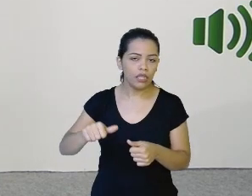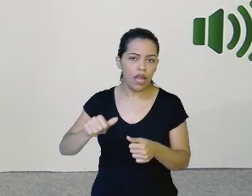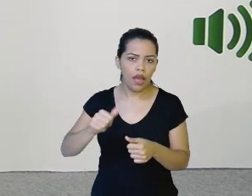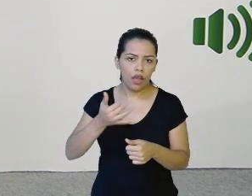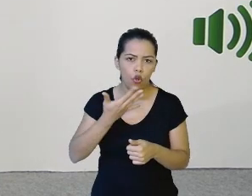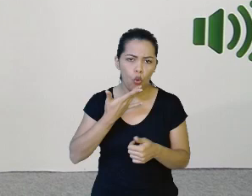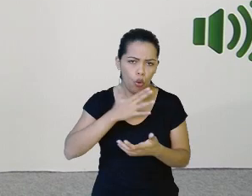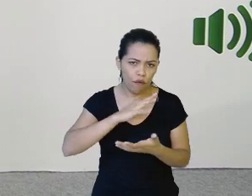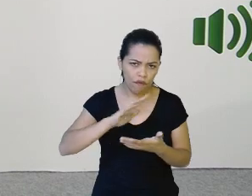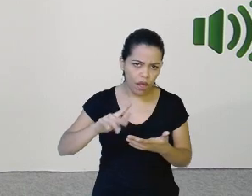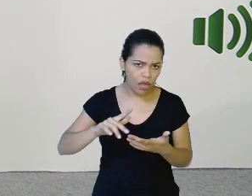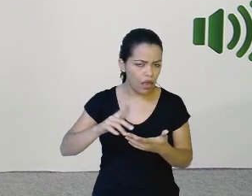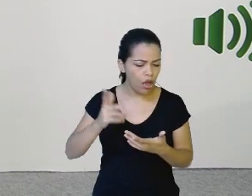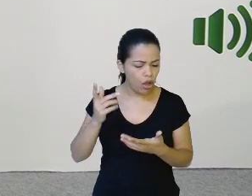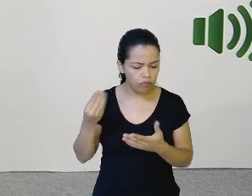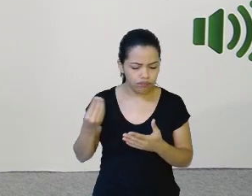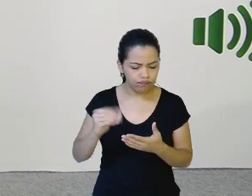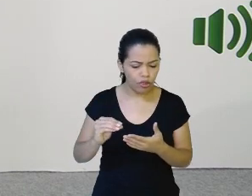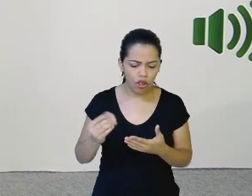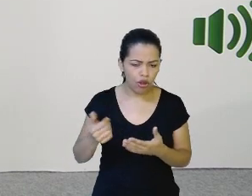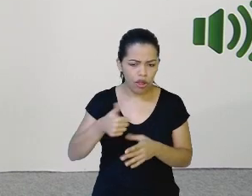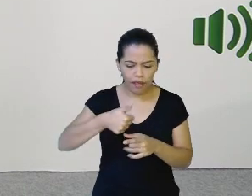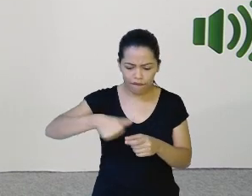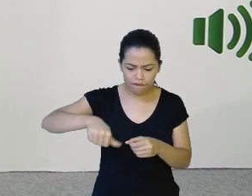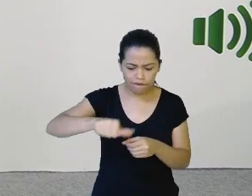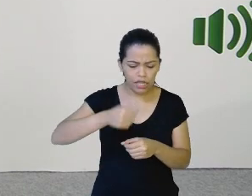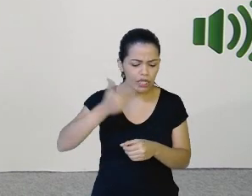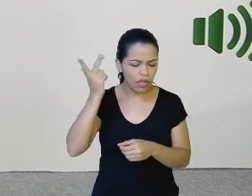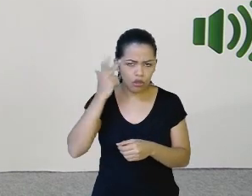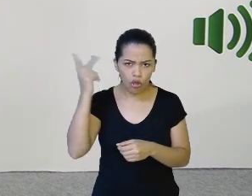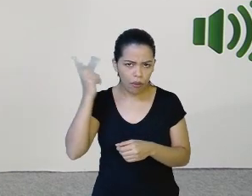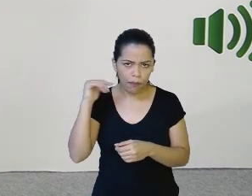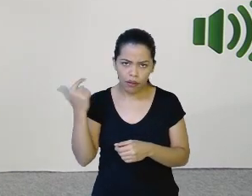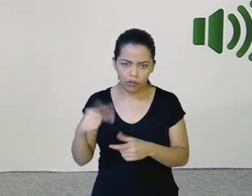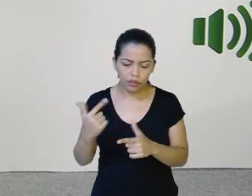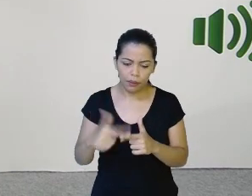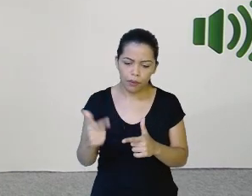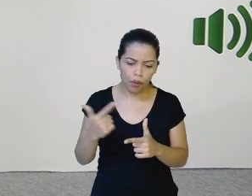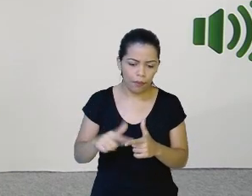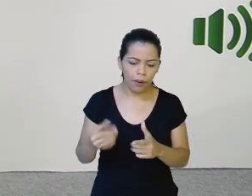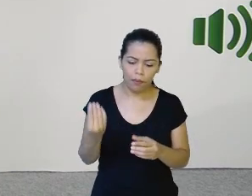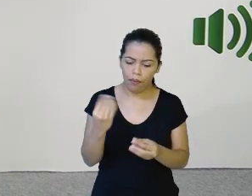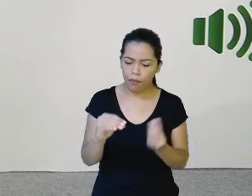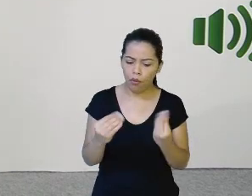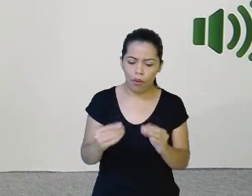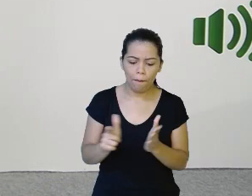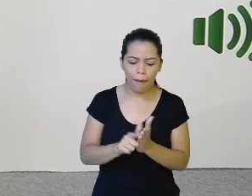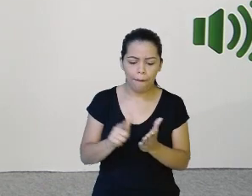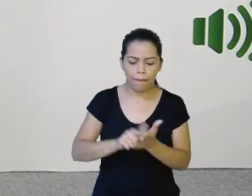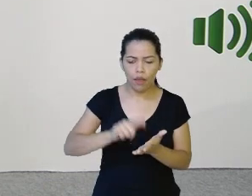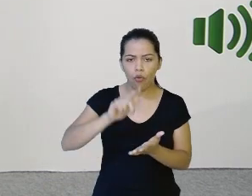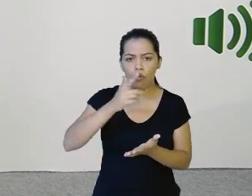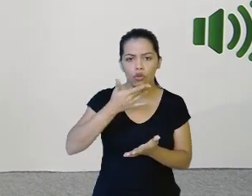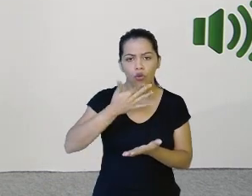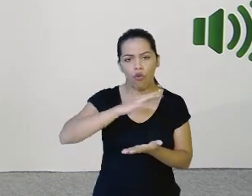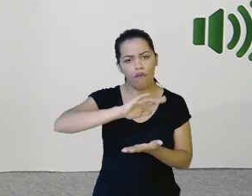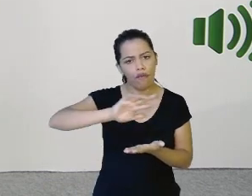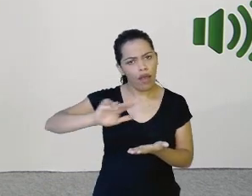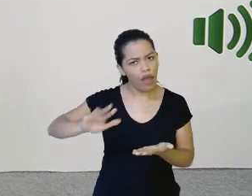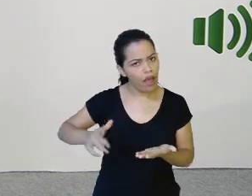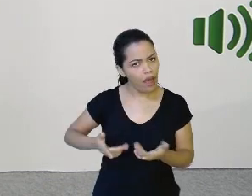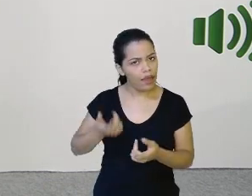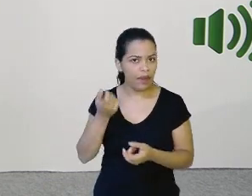enfeita com outra coisa. Coloca papel colorido, pinta. Aqui? Isso. Usa